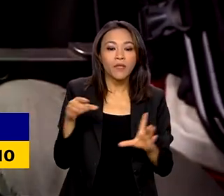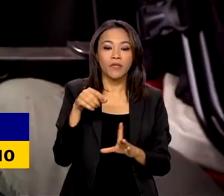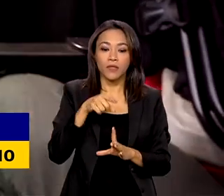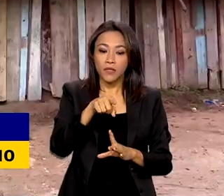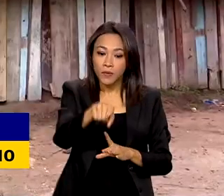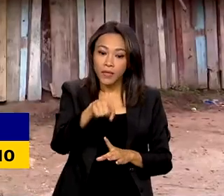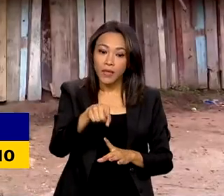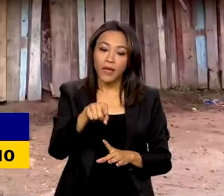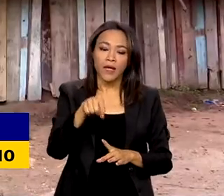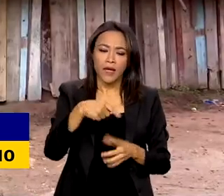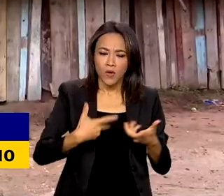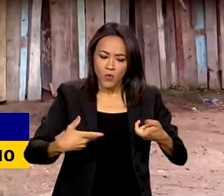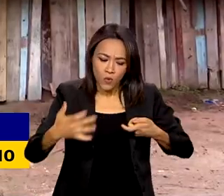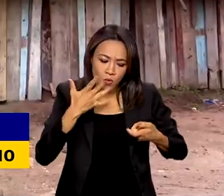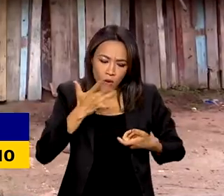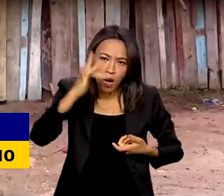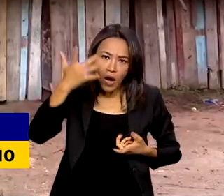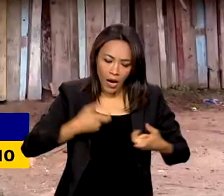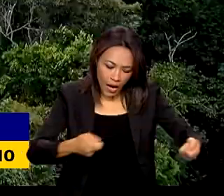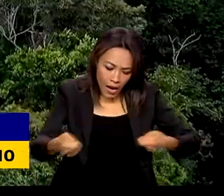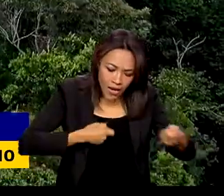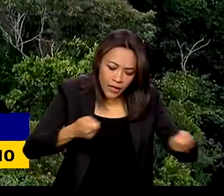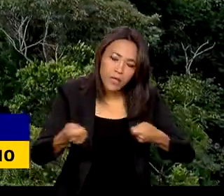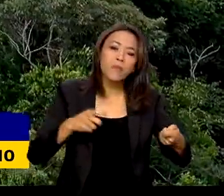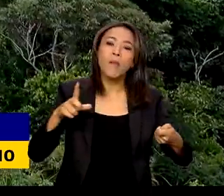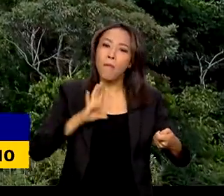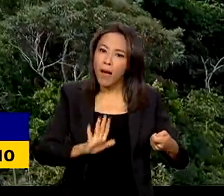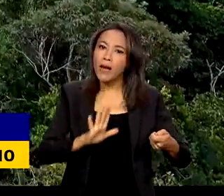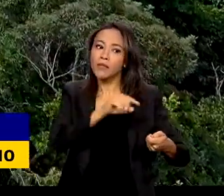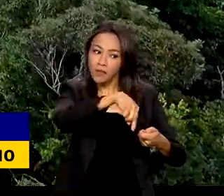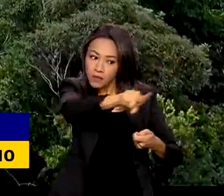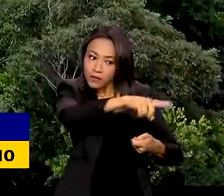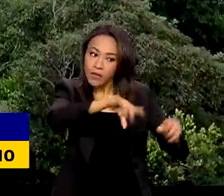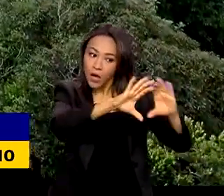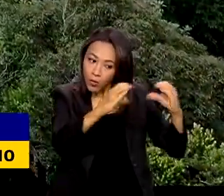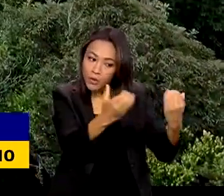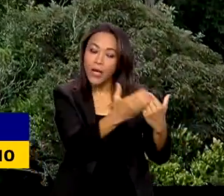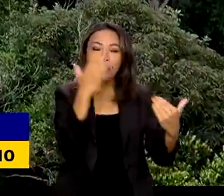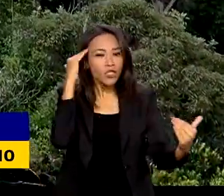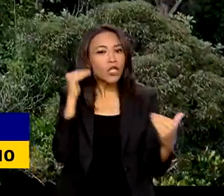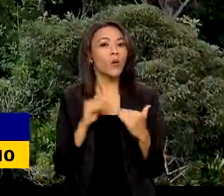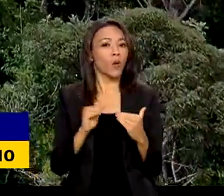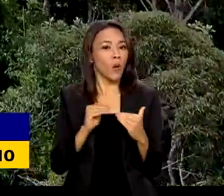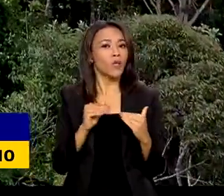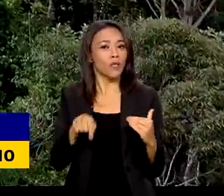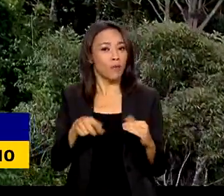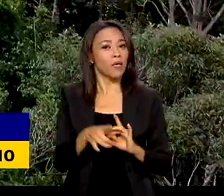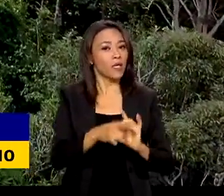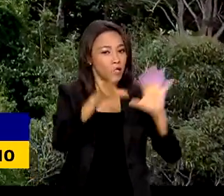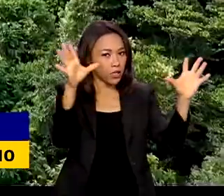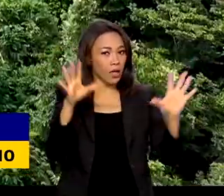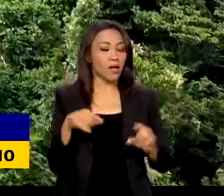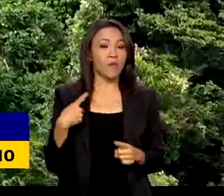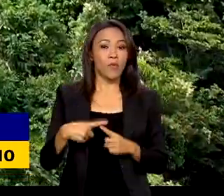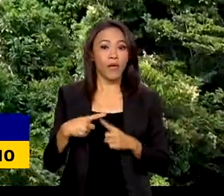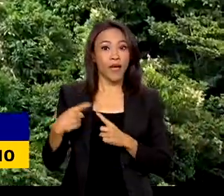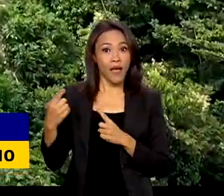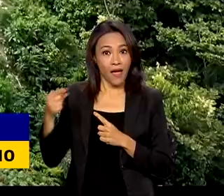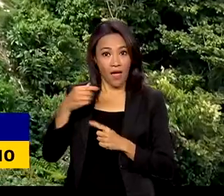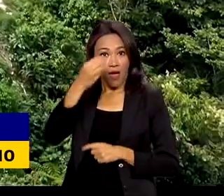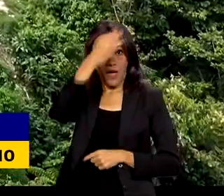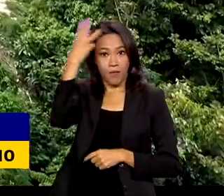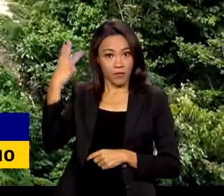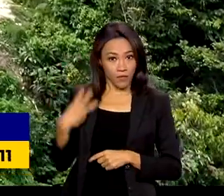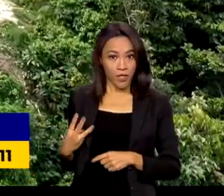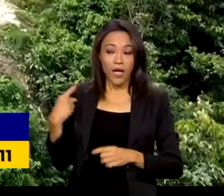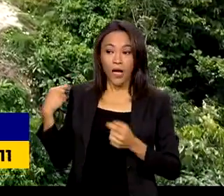terras indígenas, mediante consentimento das comunidades locais. A ministra é contra a proposta,